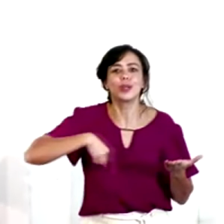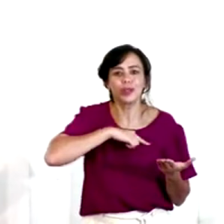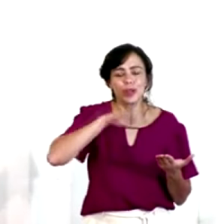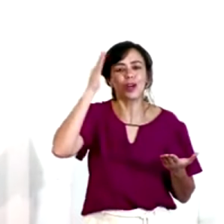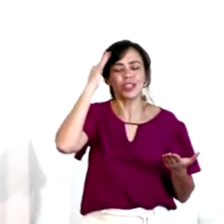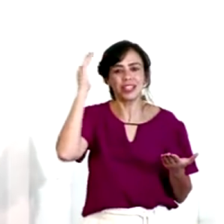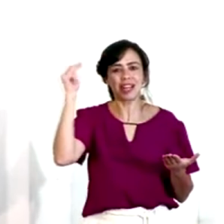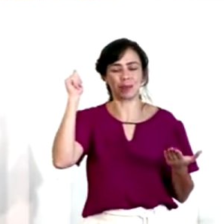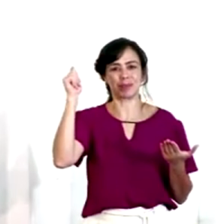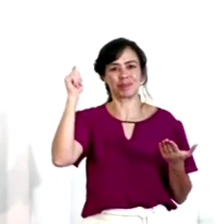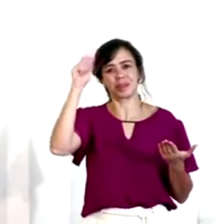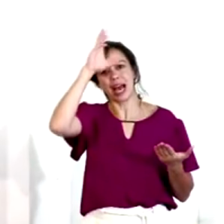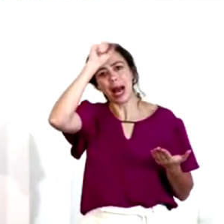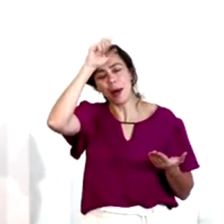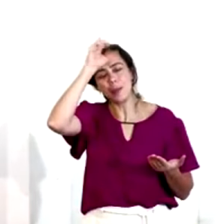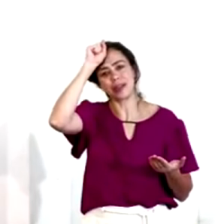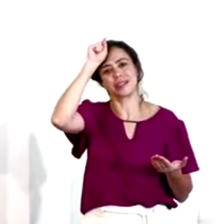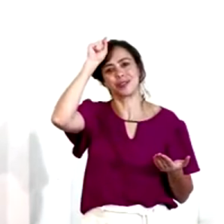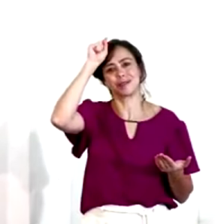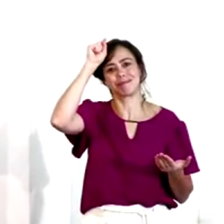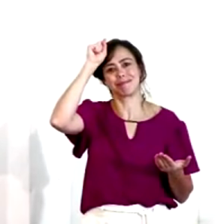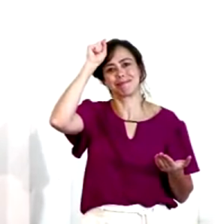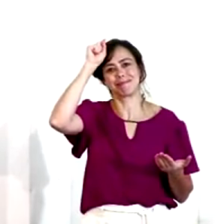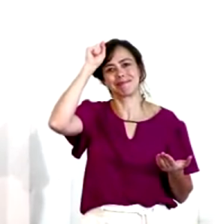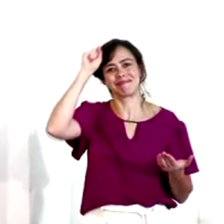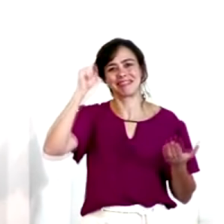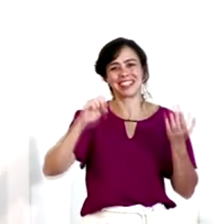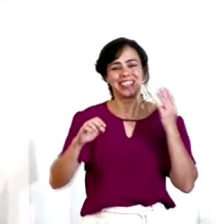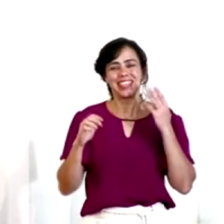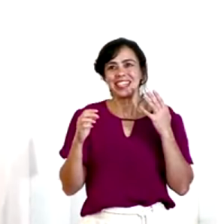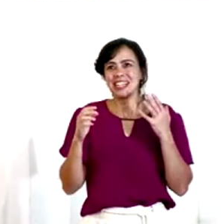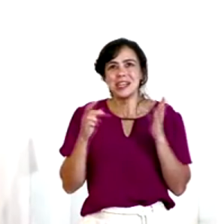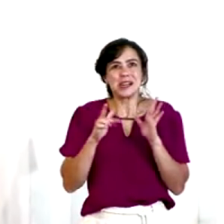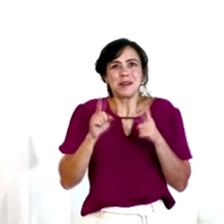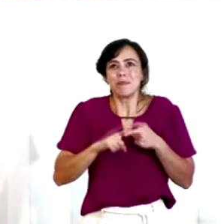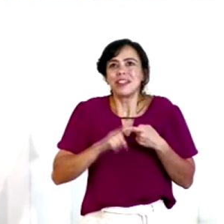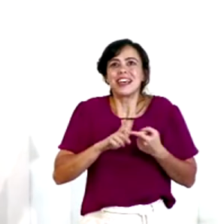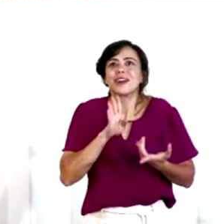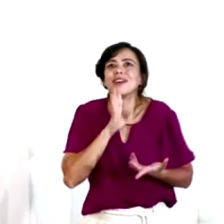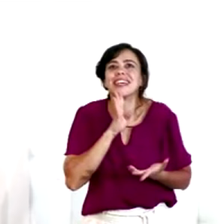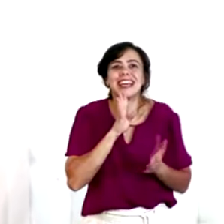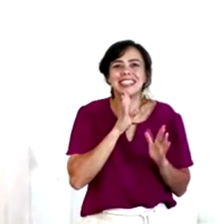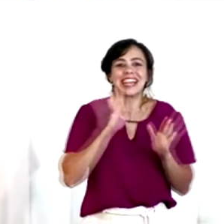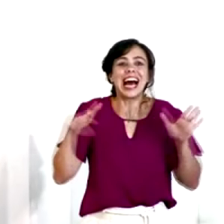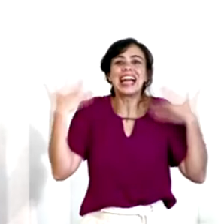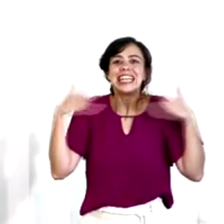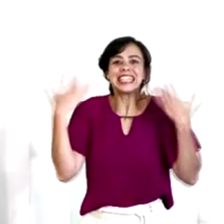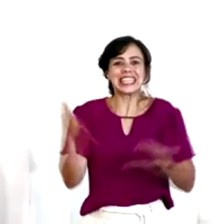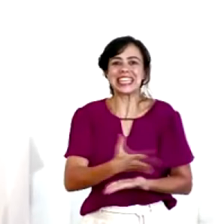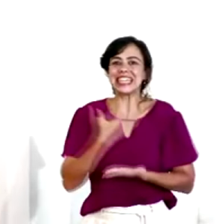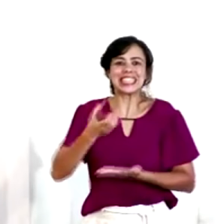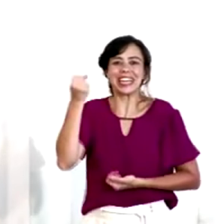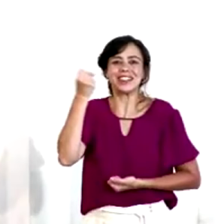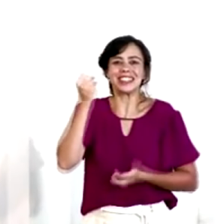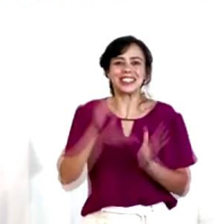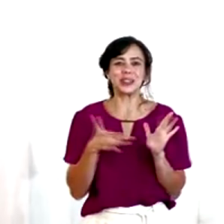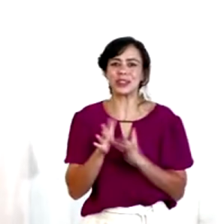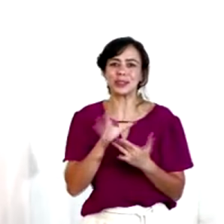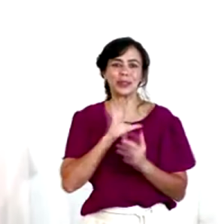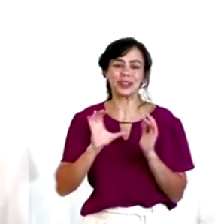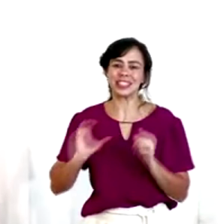do Evangelho, que trouxe sorriso, regozijo, alegria ao nosso coração.